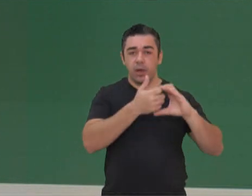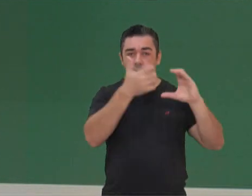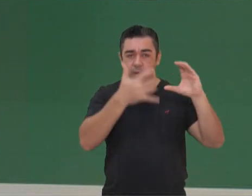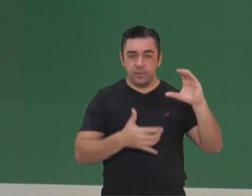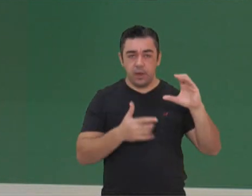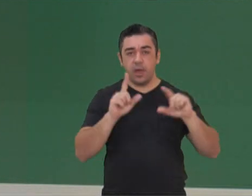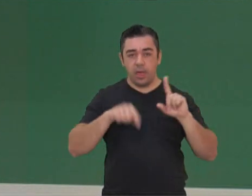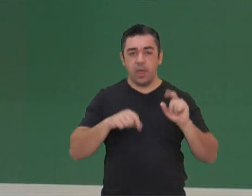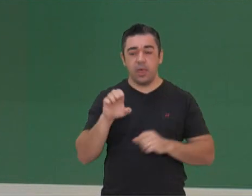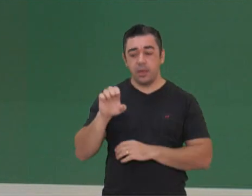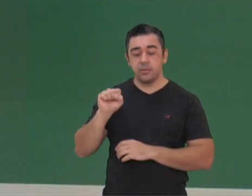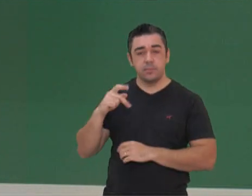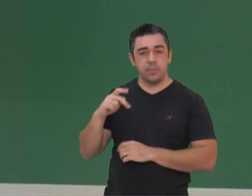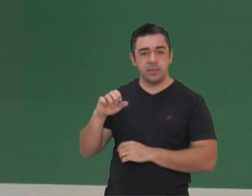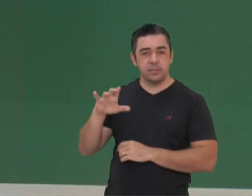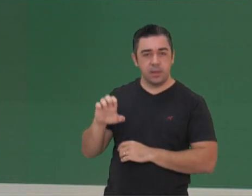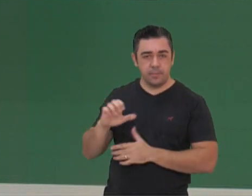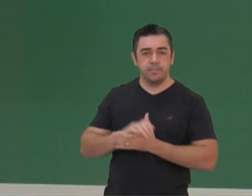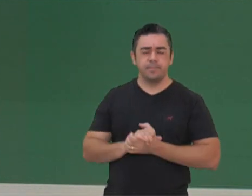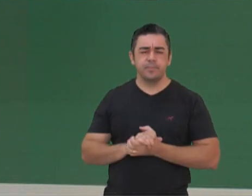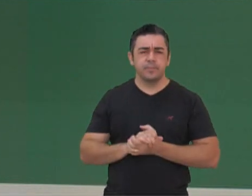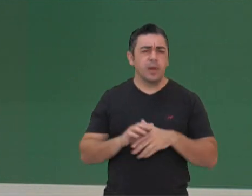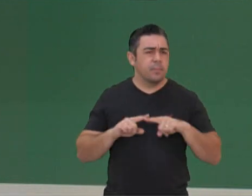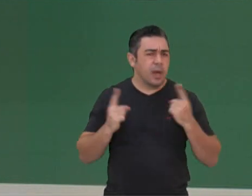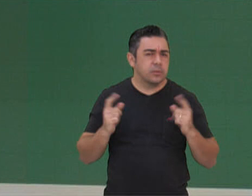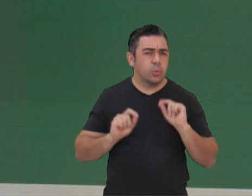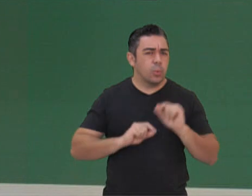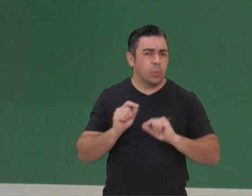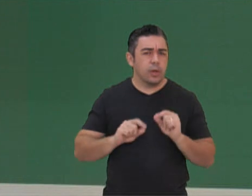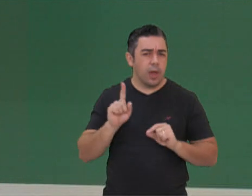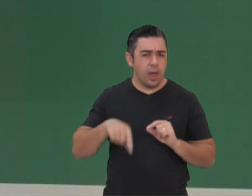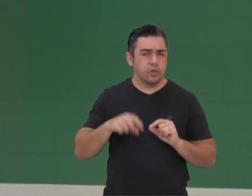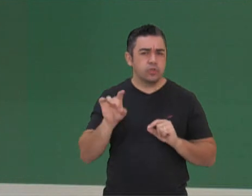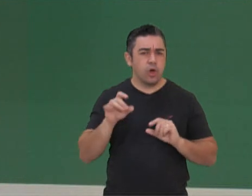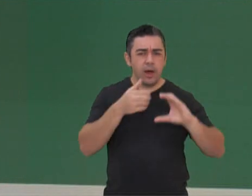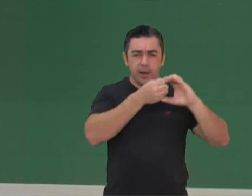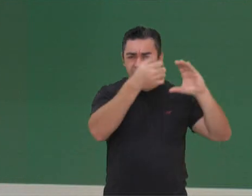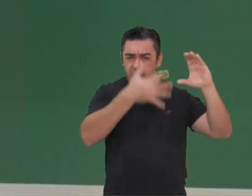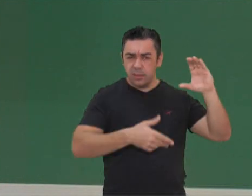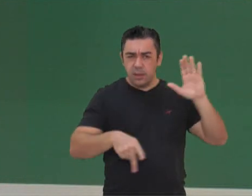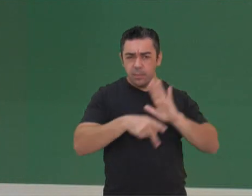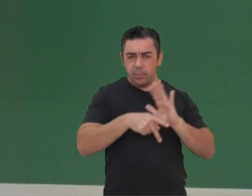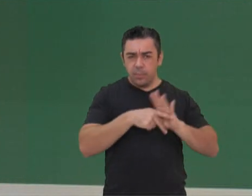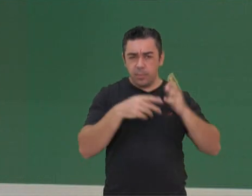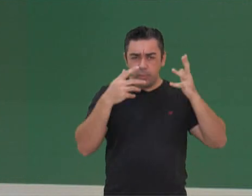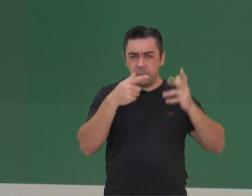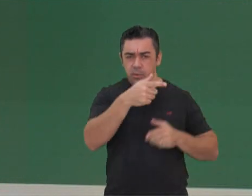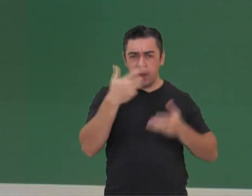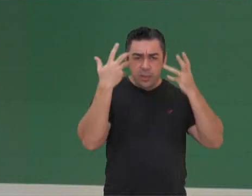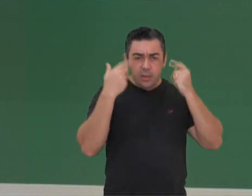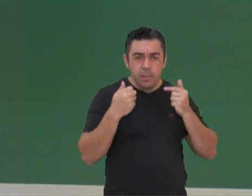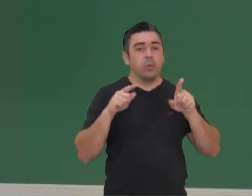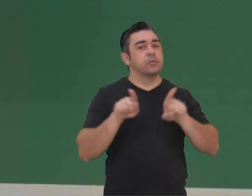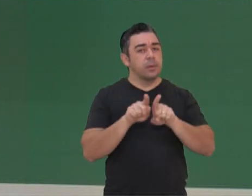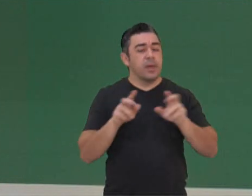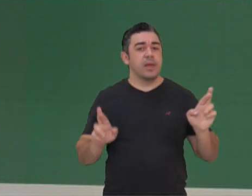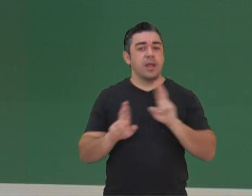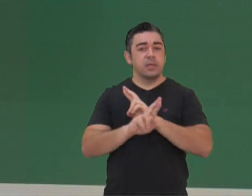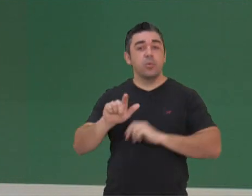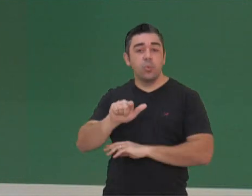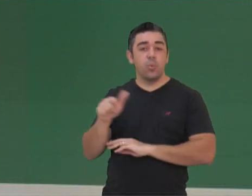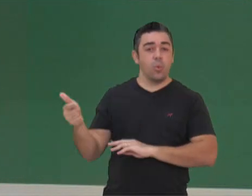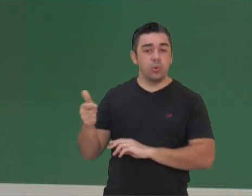A taxonomia moderna não leva em consideração apenas as características do animal, mas procura correlacioná-las a outros